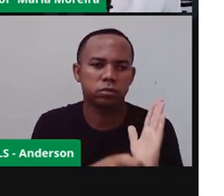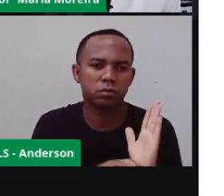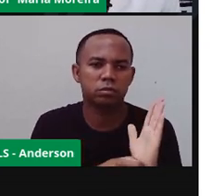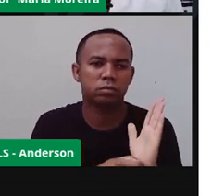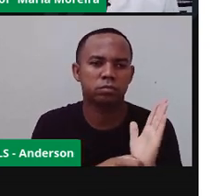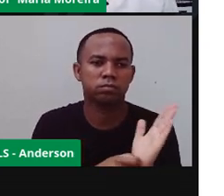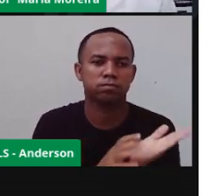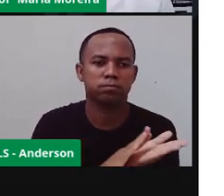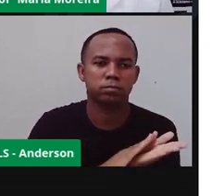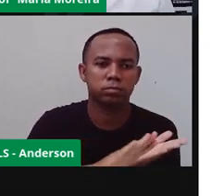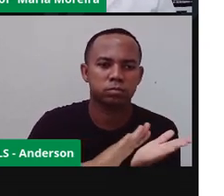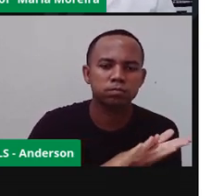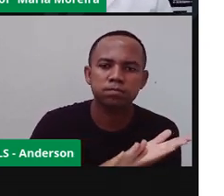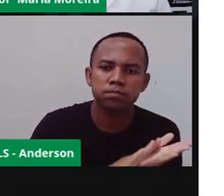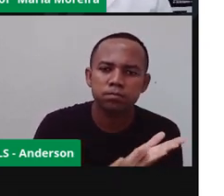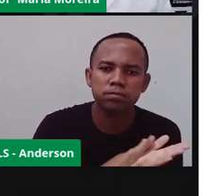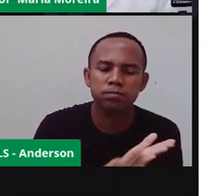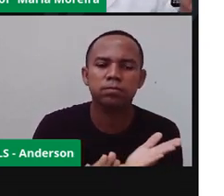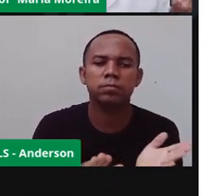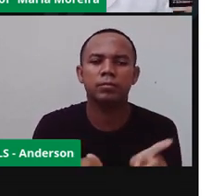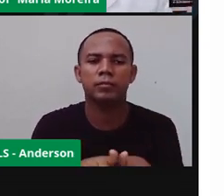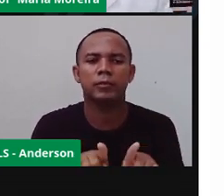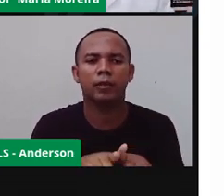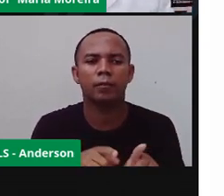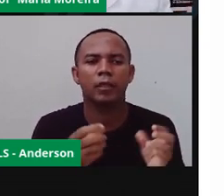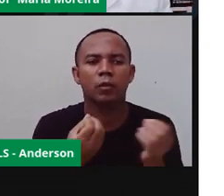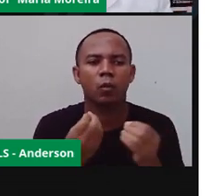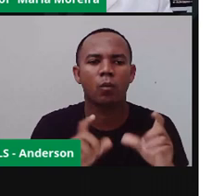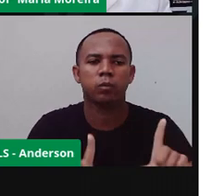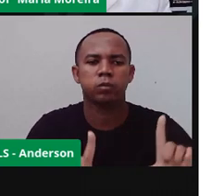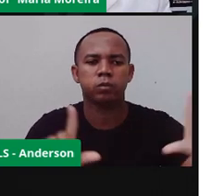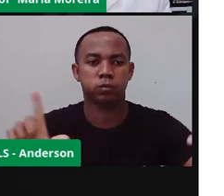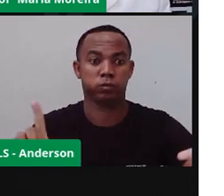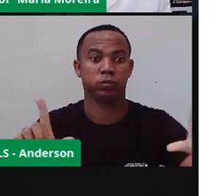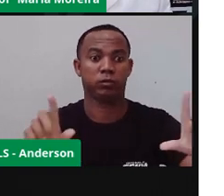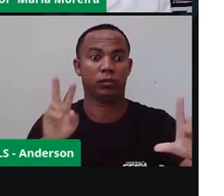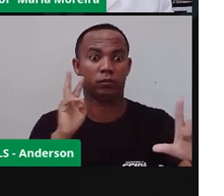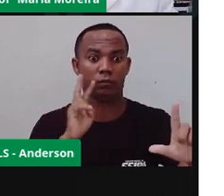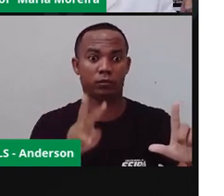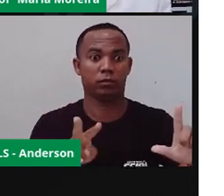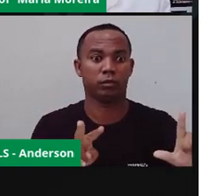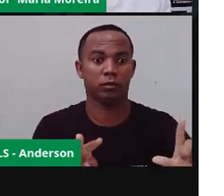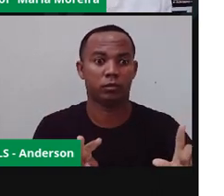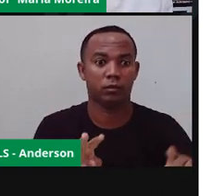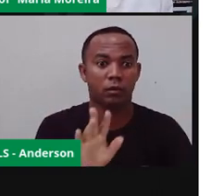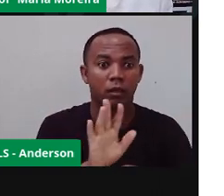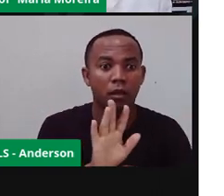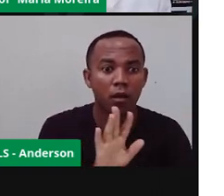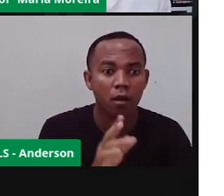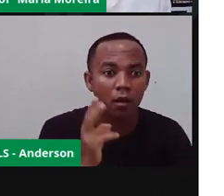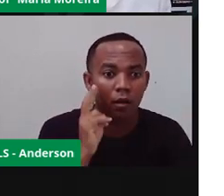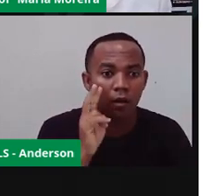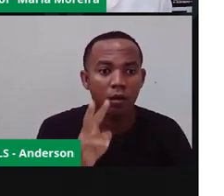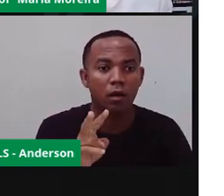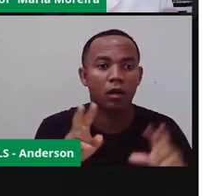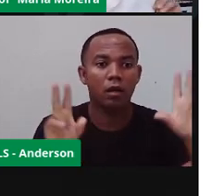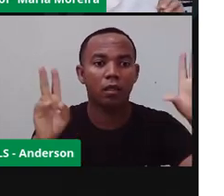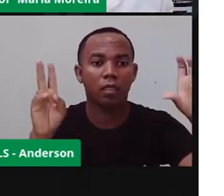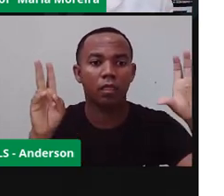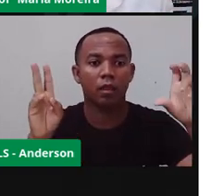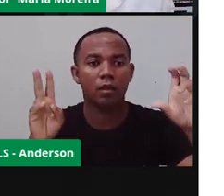notícia jornalística? Porque a charge trata sobre um assunto o quê? Um assunto atual